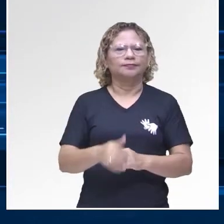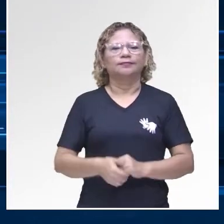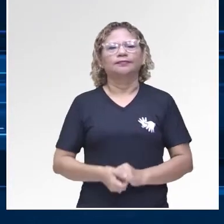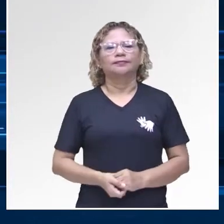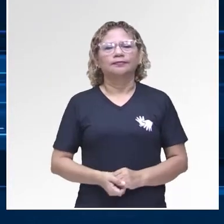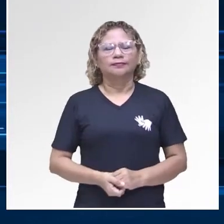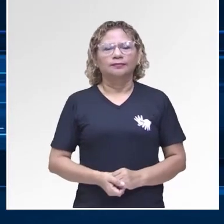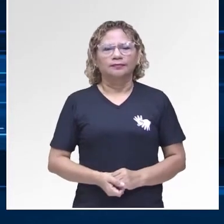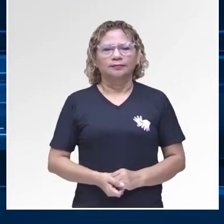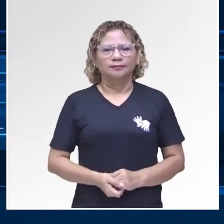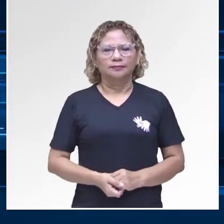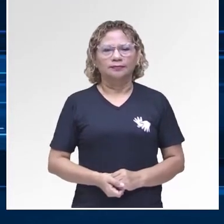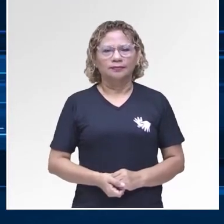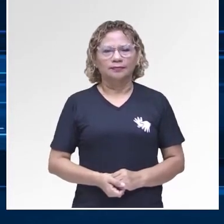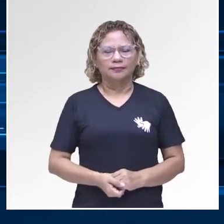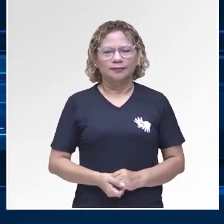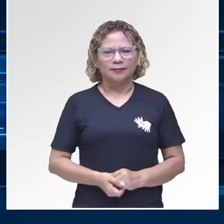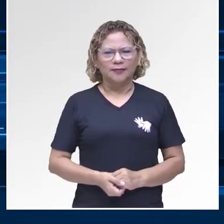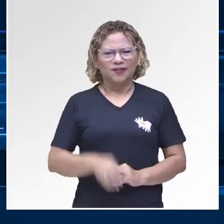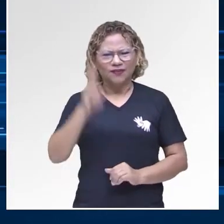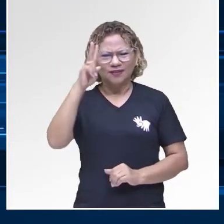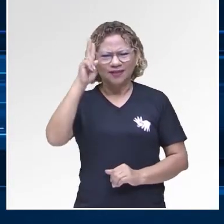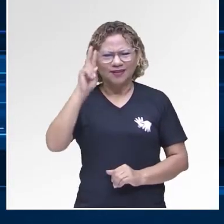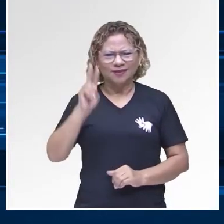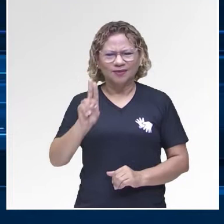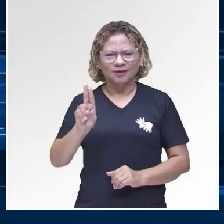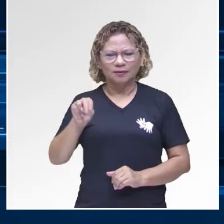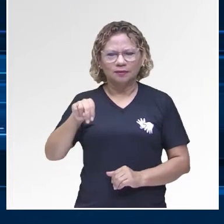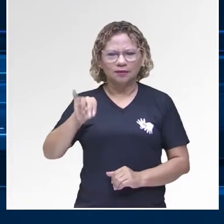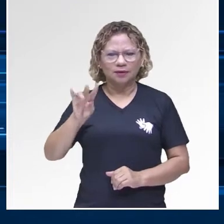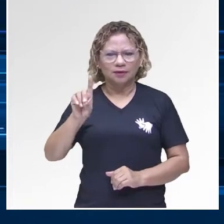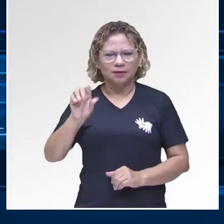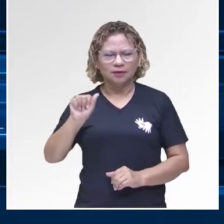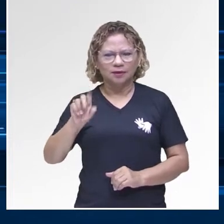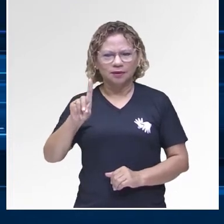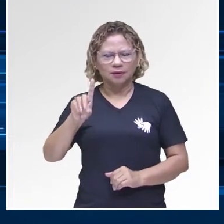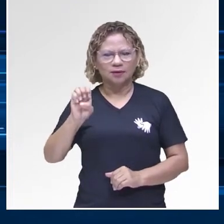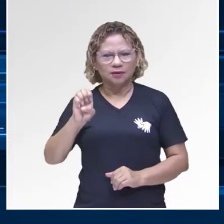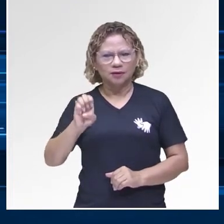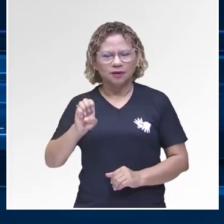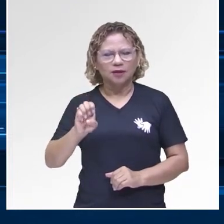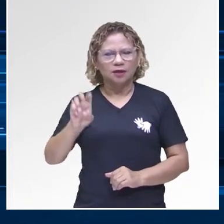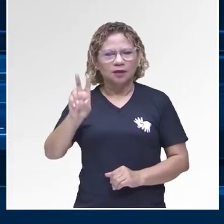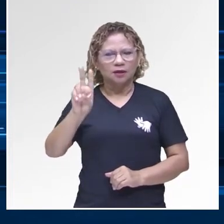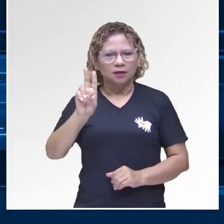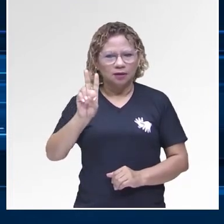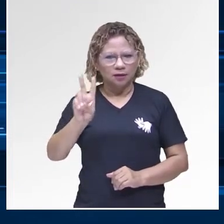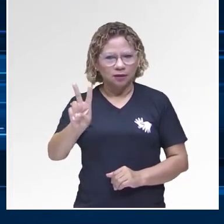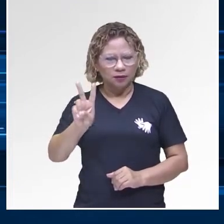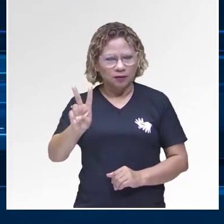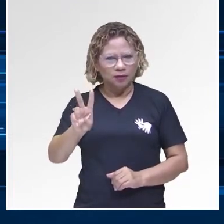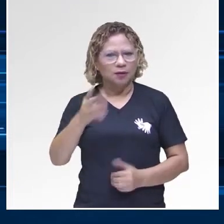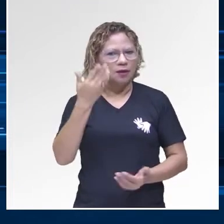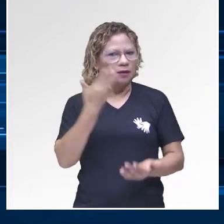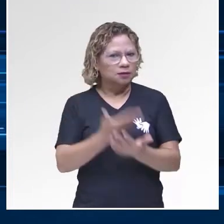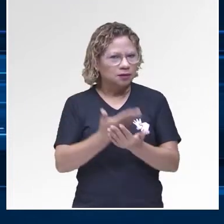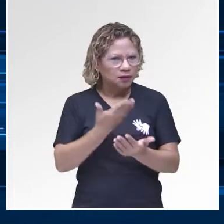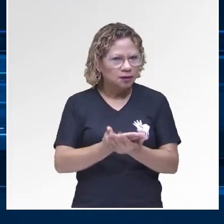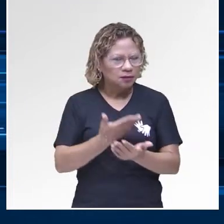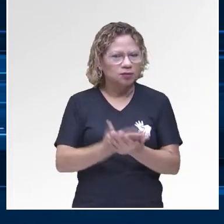Então, na unidade 2, nós tivemos a oportunidade de estudar a função